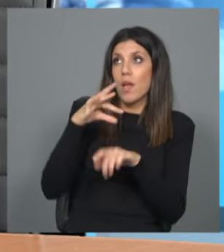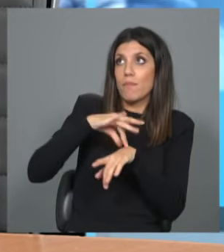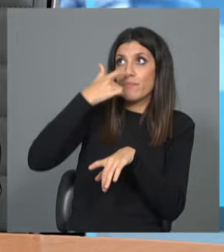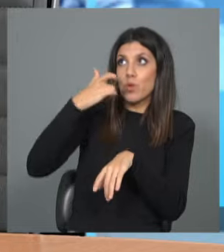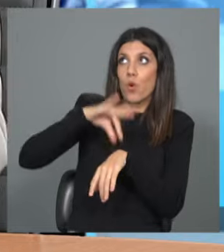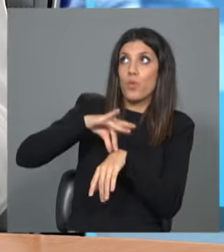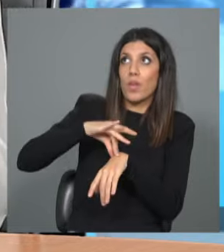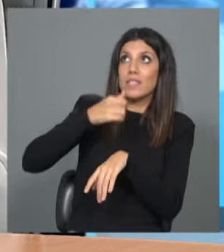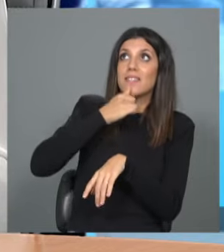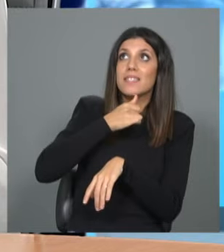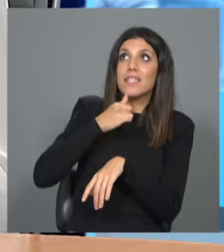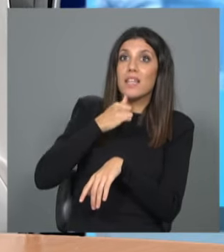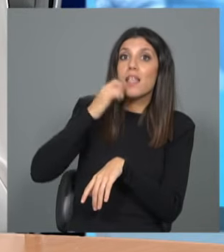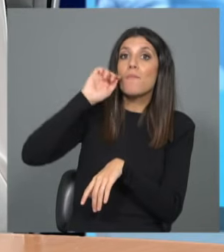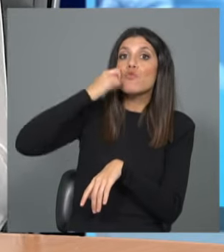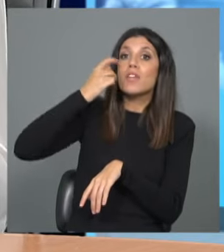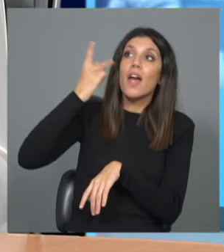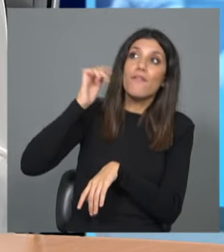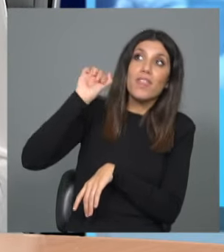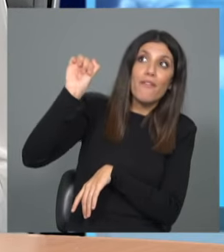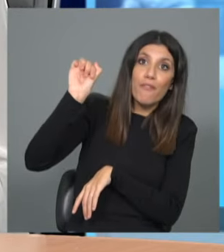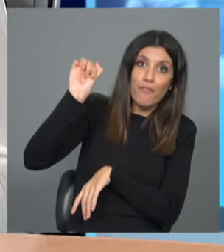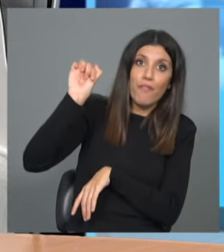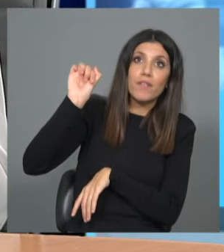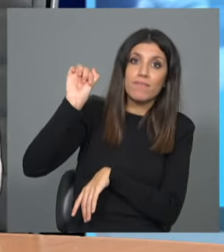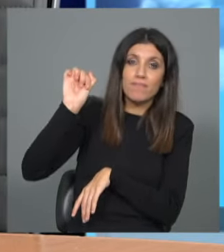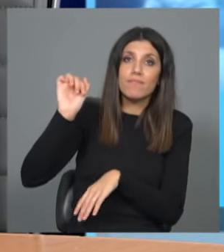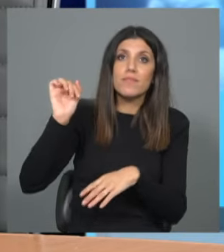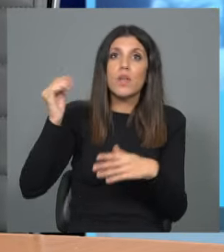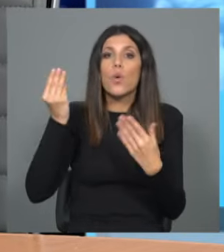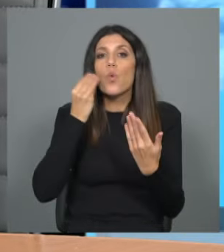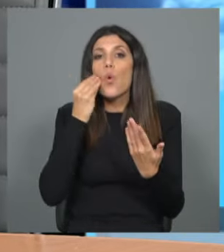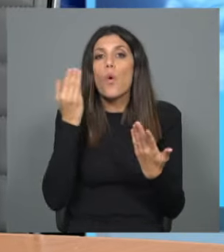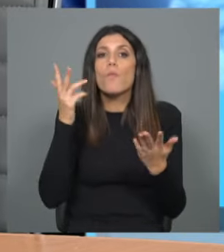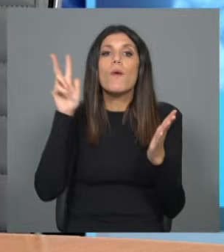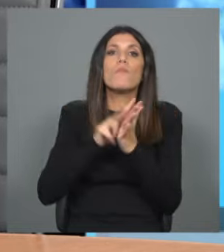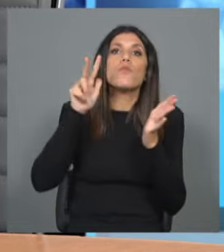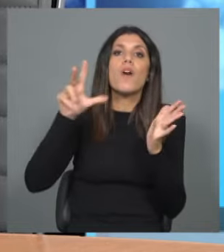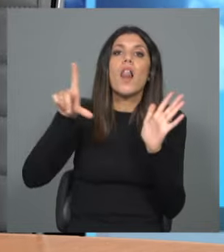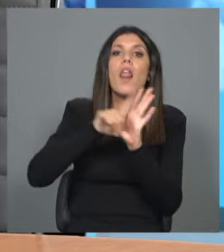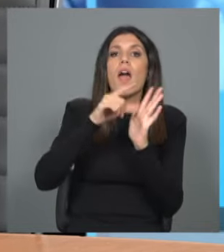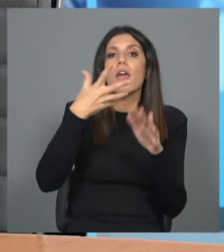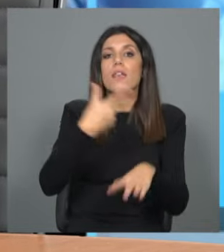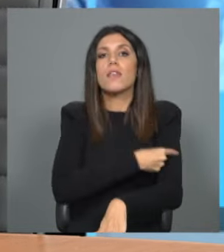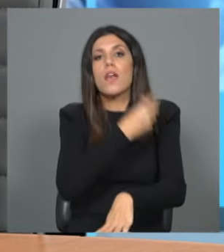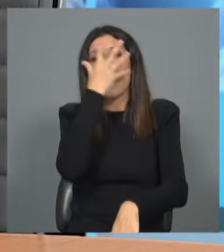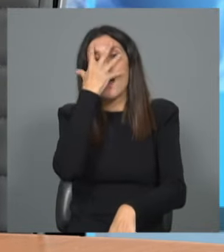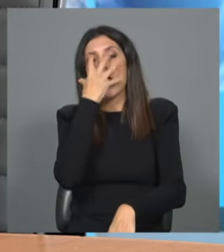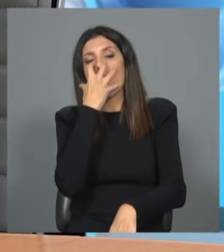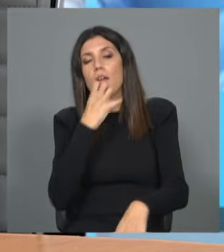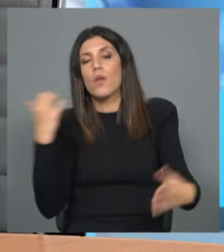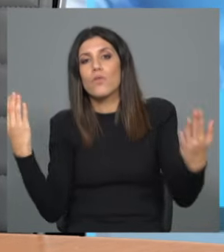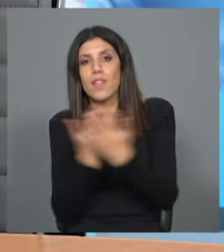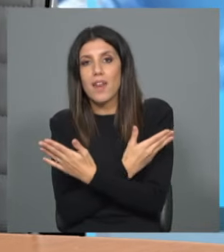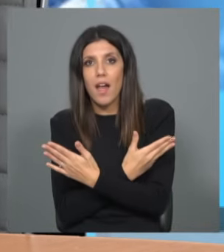Perante isto, neste contexto que vivemos, que é o nosso país, como aprovar uma lei de eutanásia agora, sem que